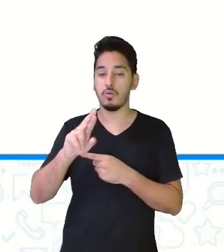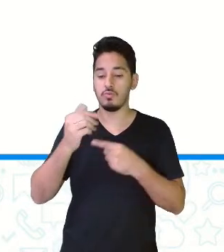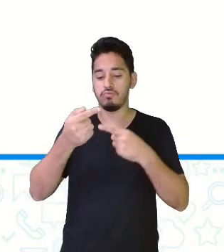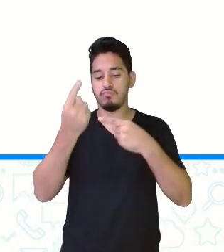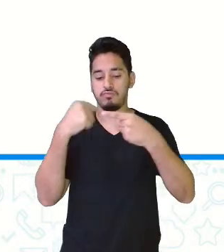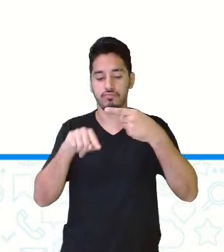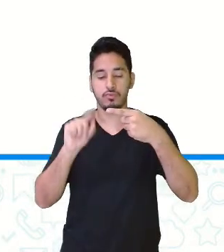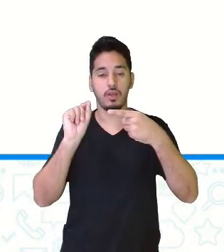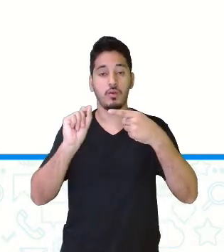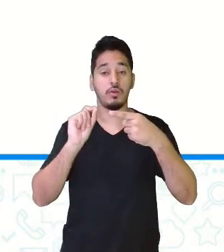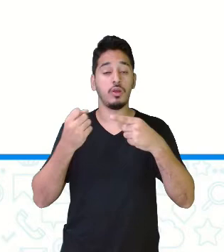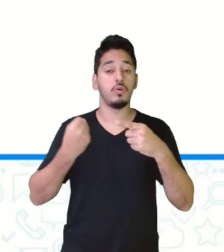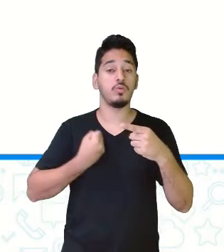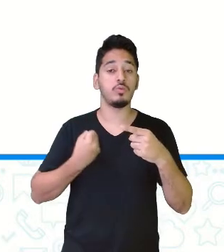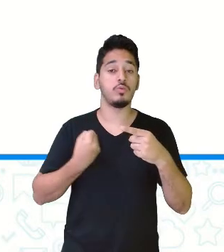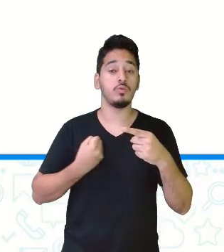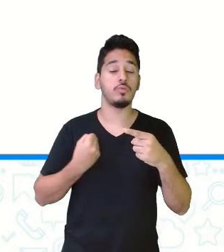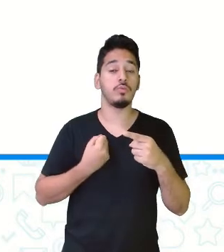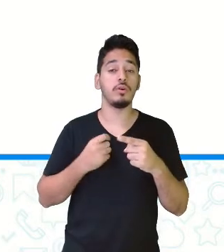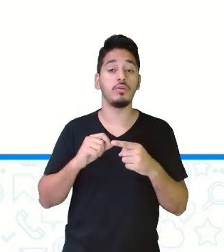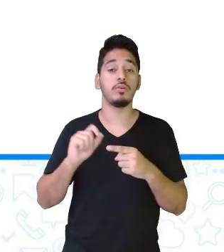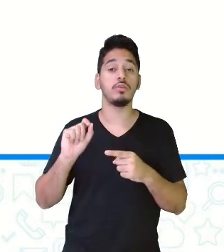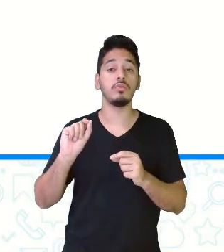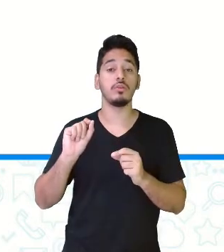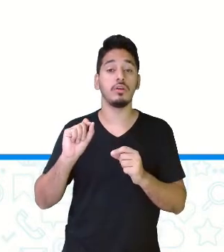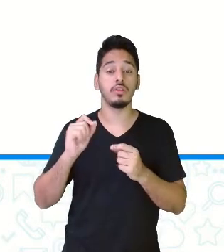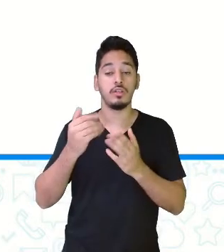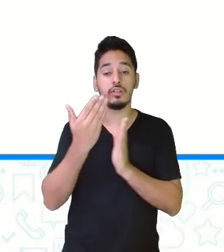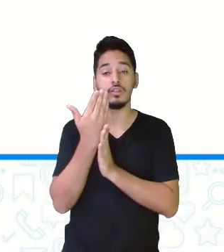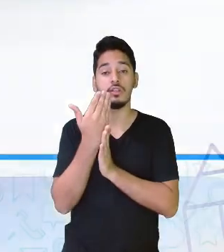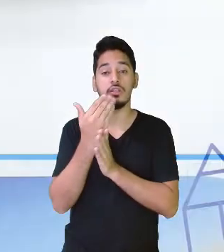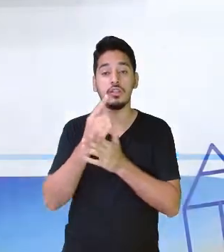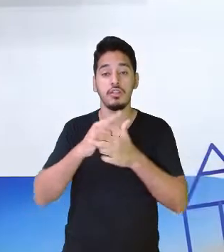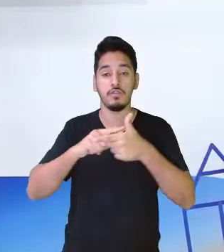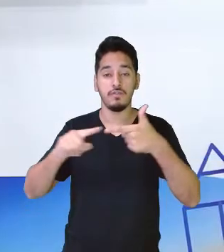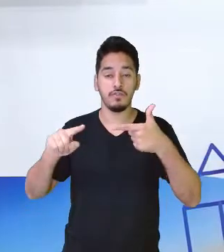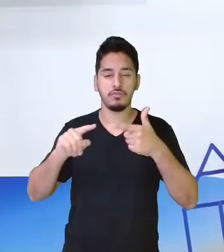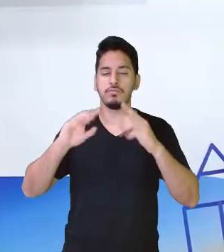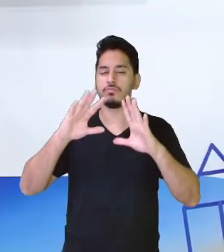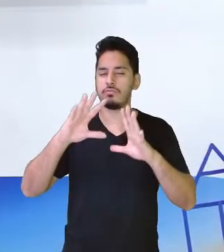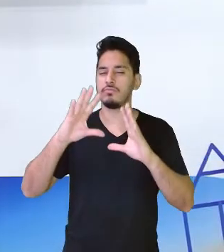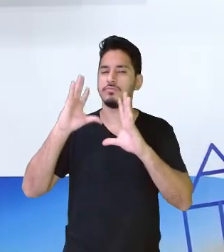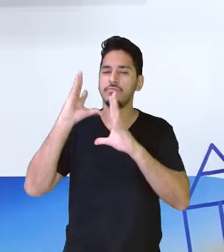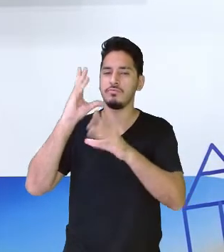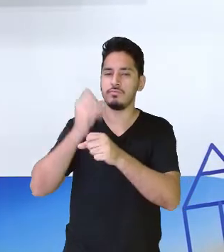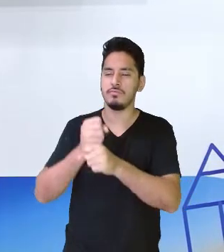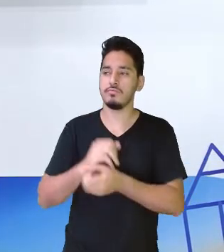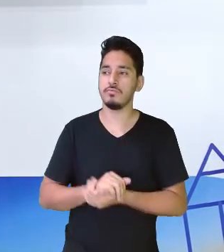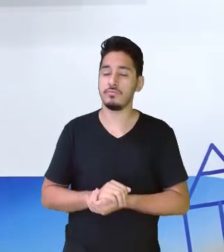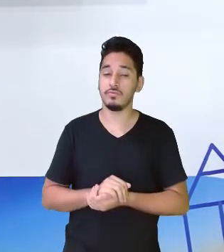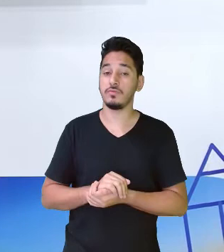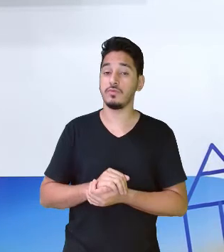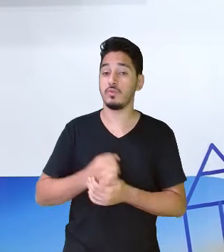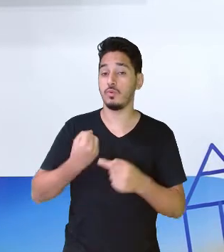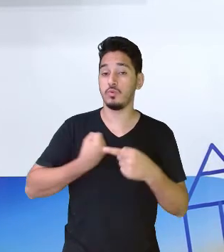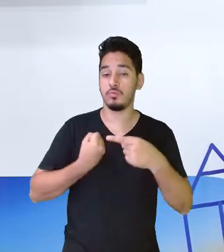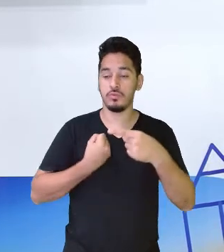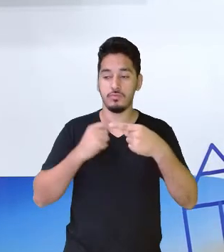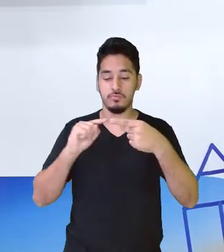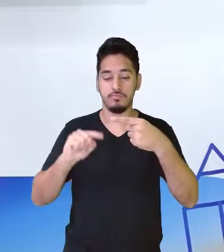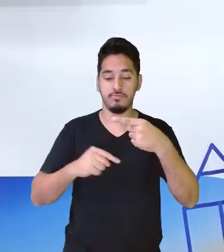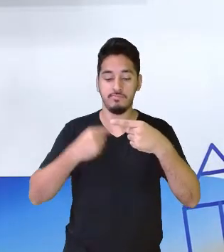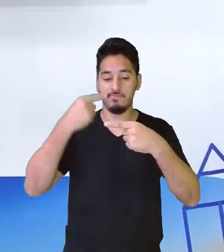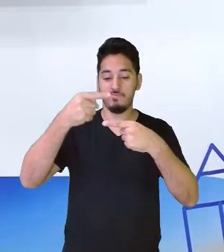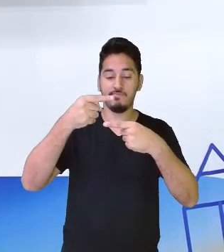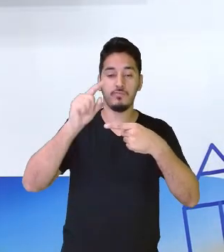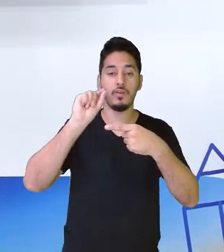indica o número de partes em que dividimos o inteiro. Resumindo, o meu número que fica em cima é